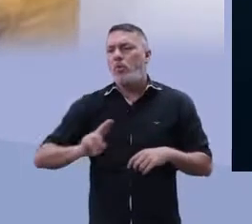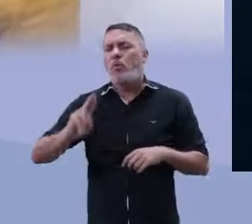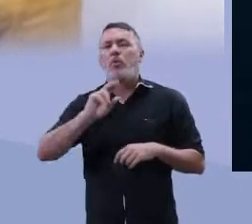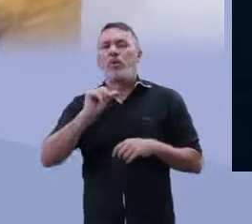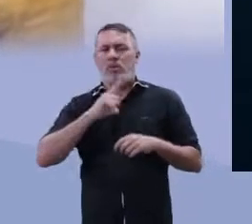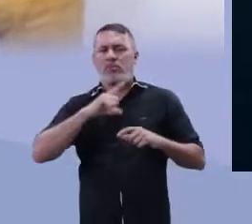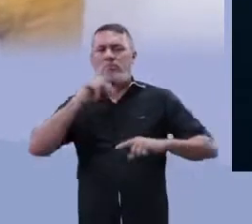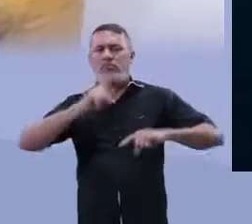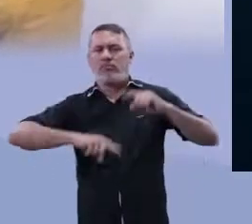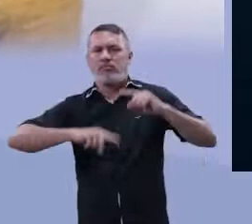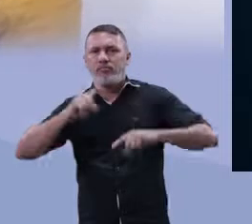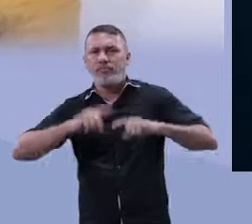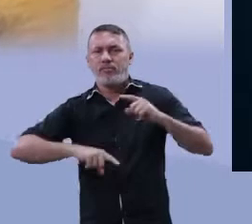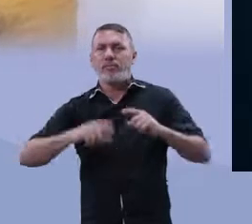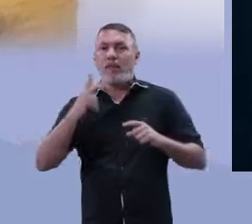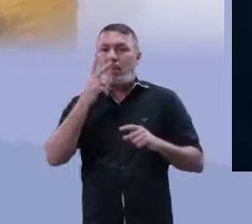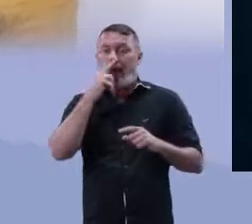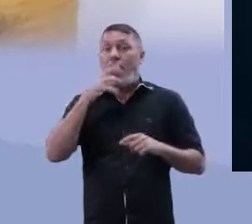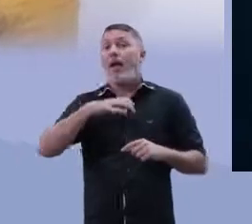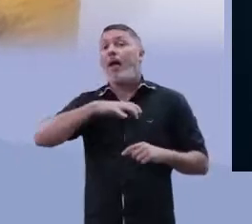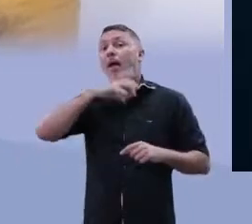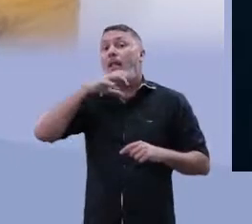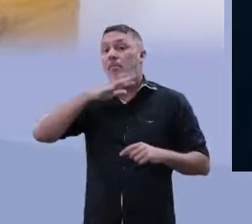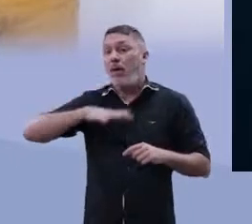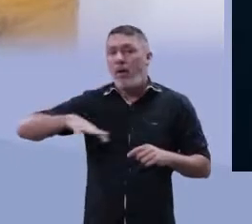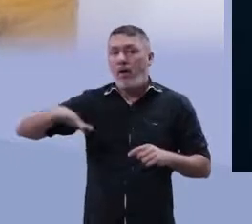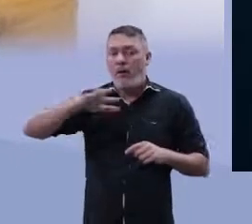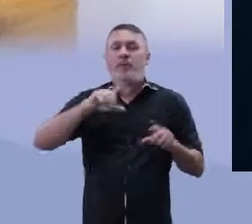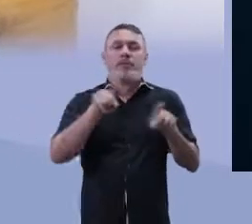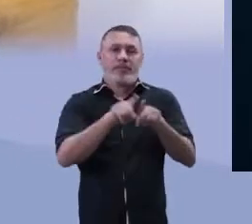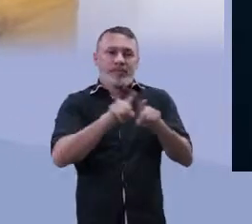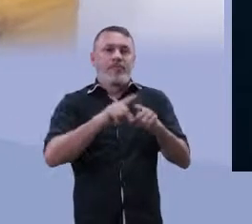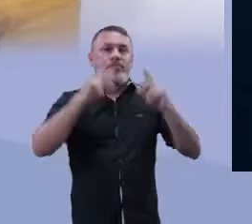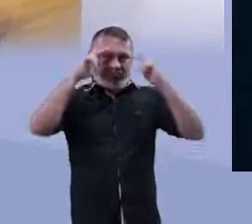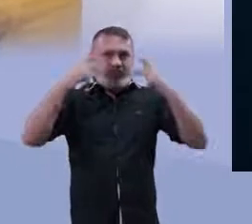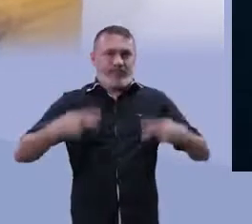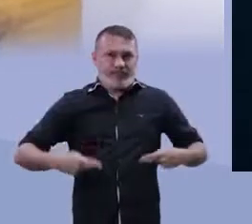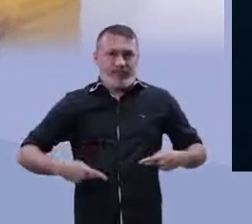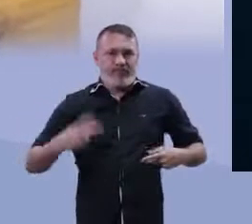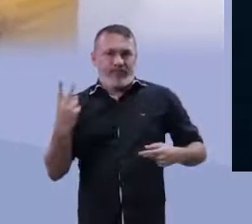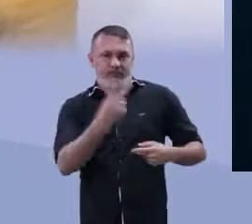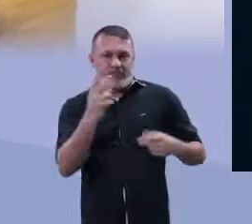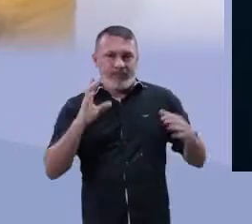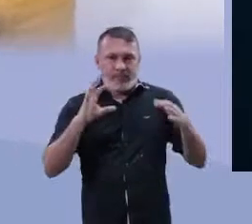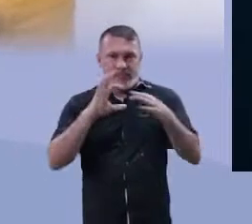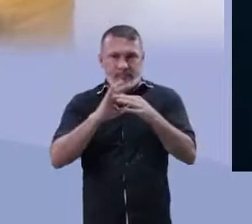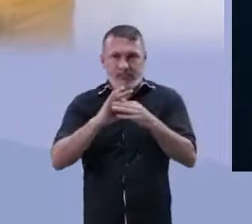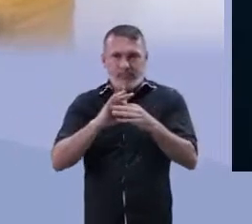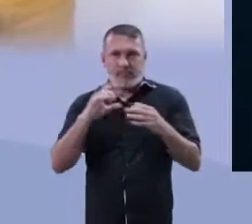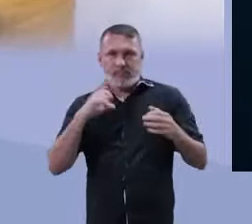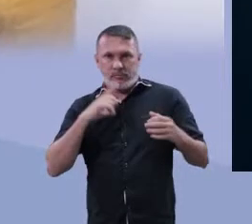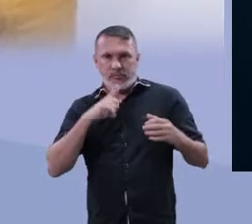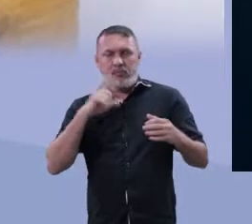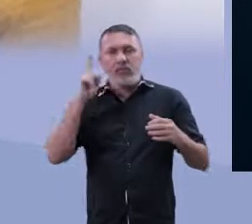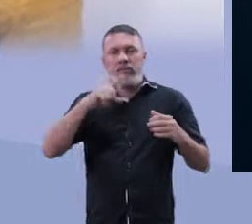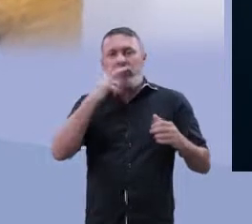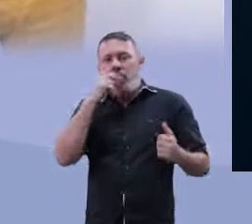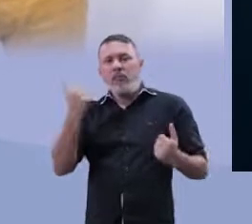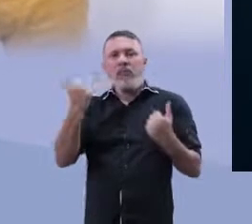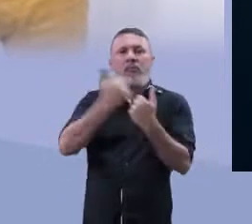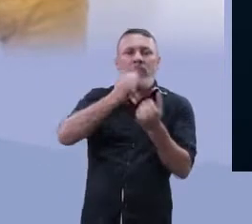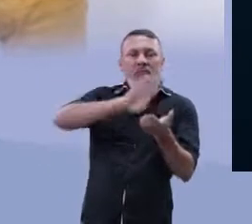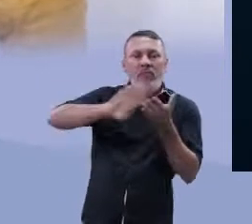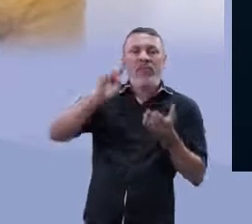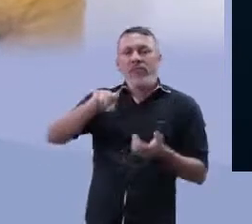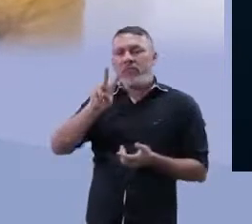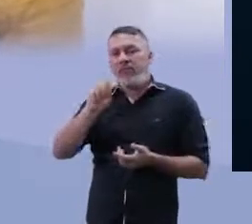de máquinas que faziam uso de força animal e força humana, e que essa força animal e força humana foram